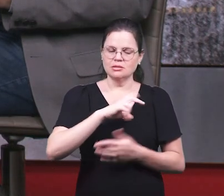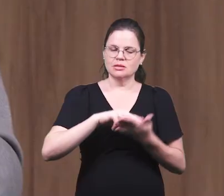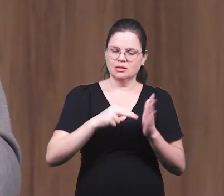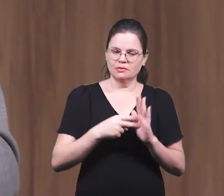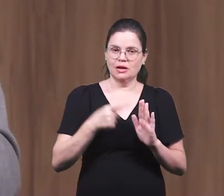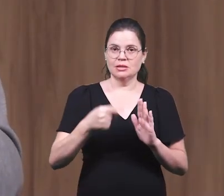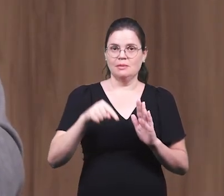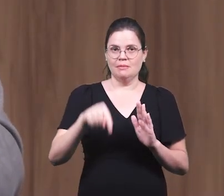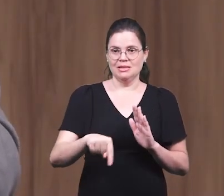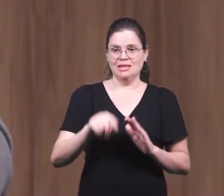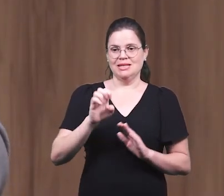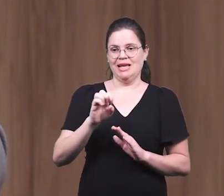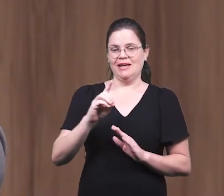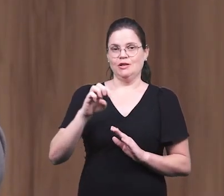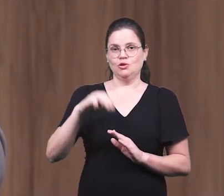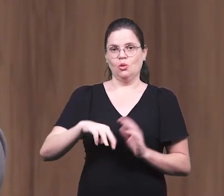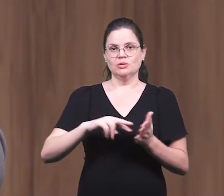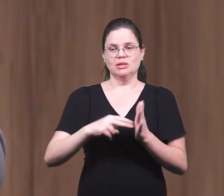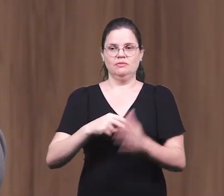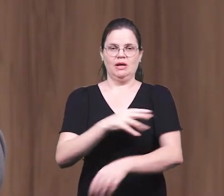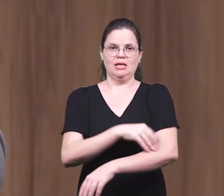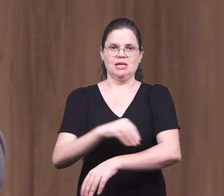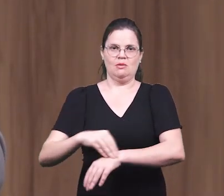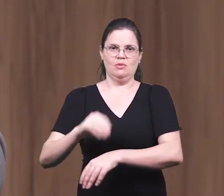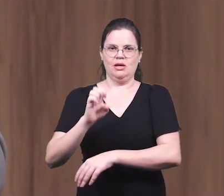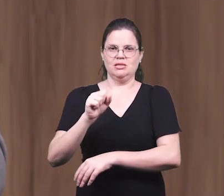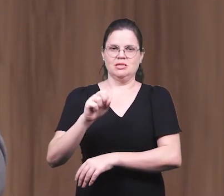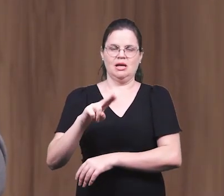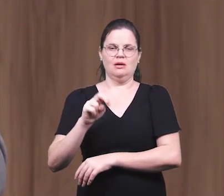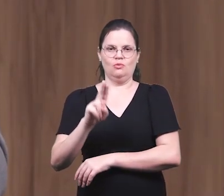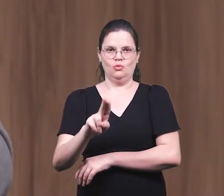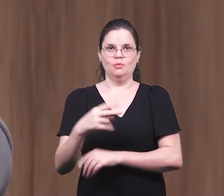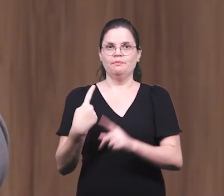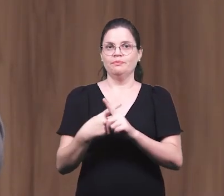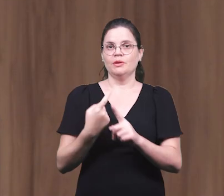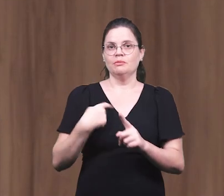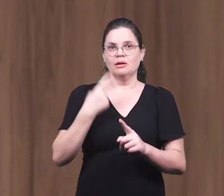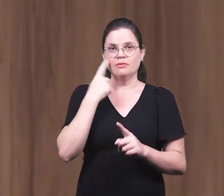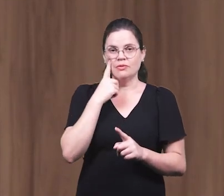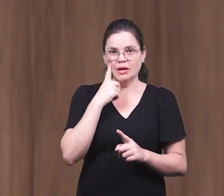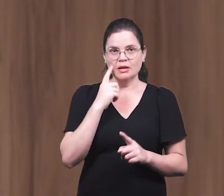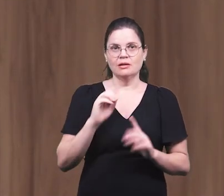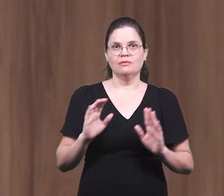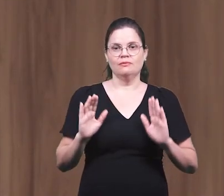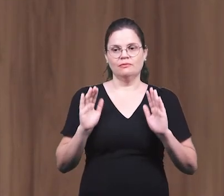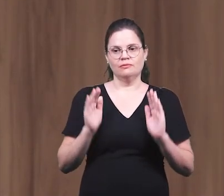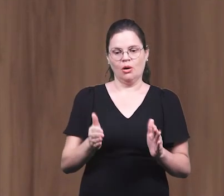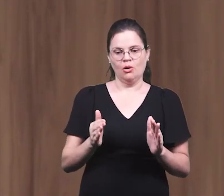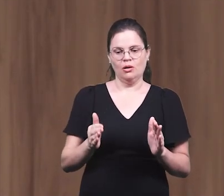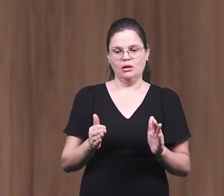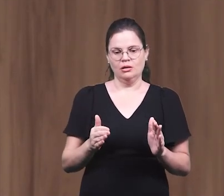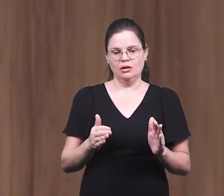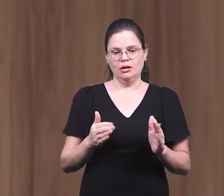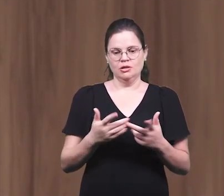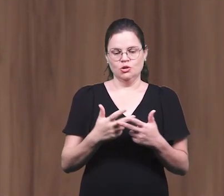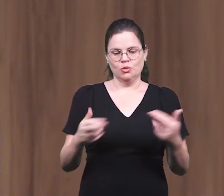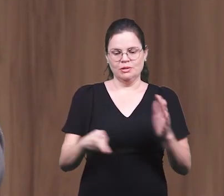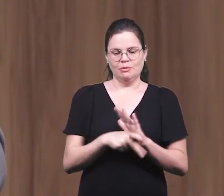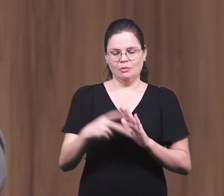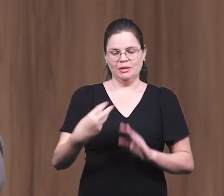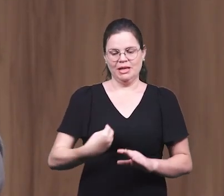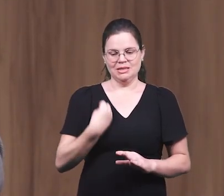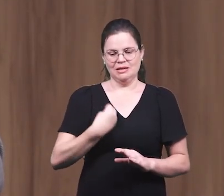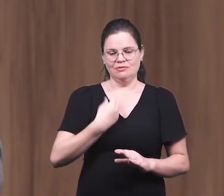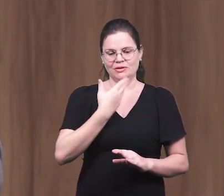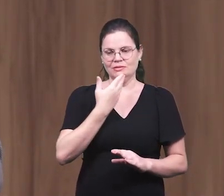daqui é tirar o coração, os olhos das coisas da terra para colocar nas coisas da eternidade,